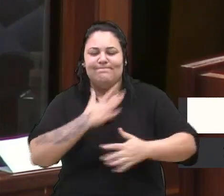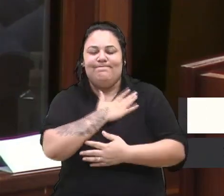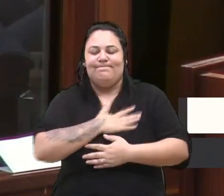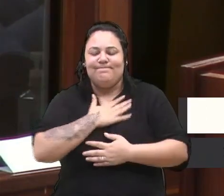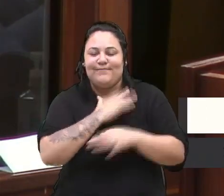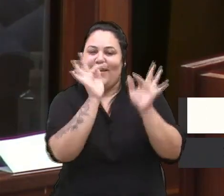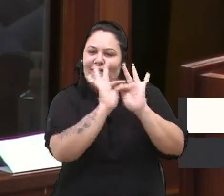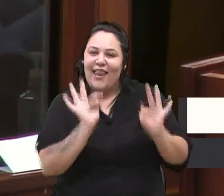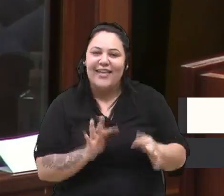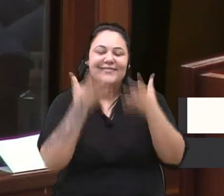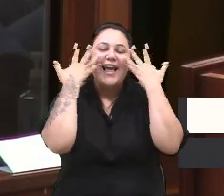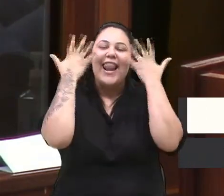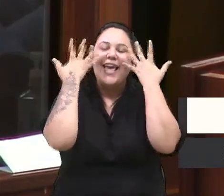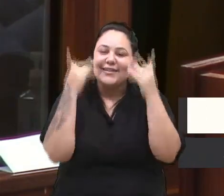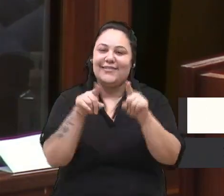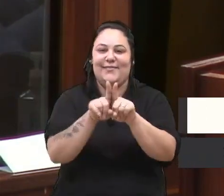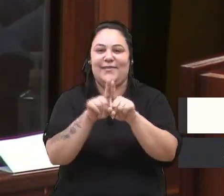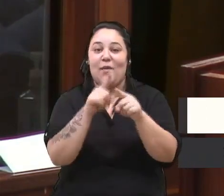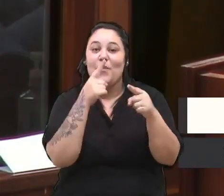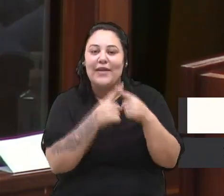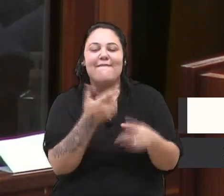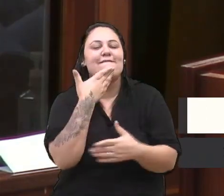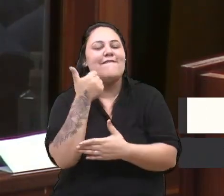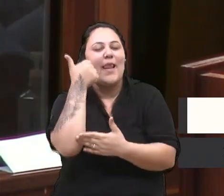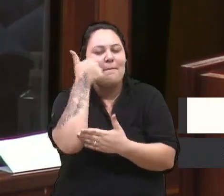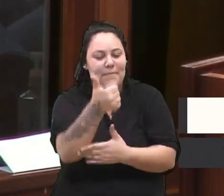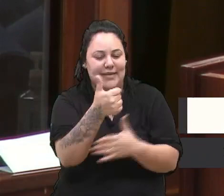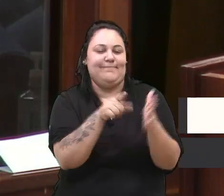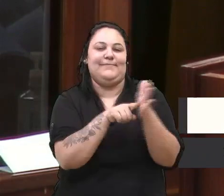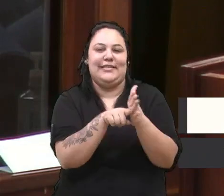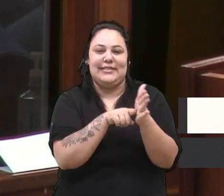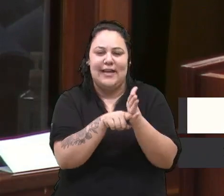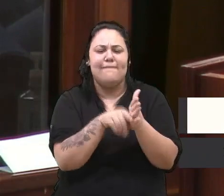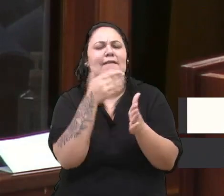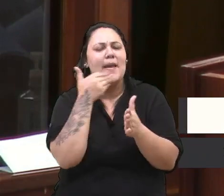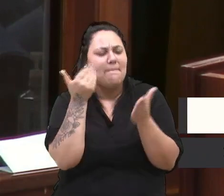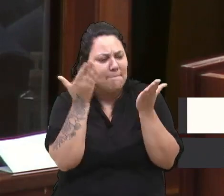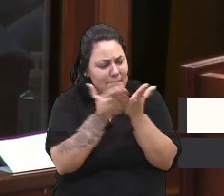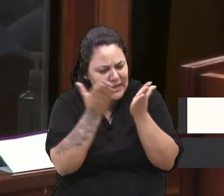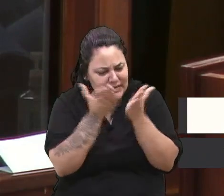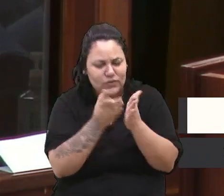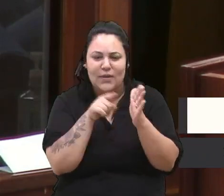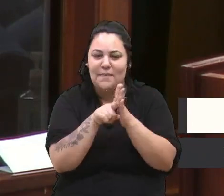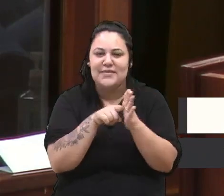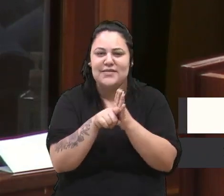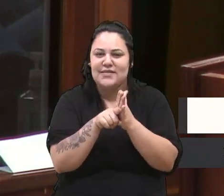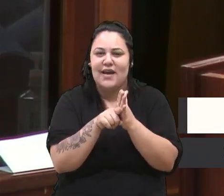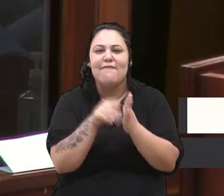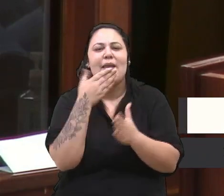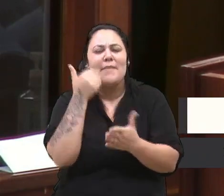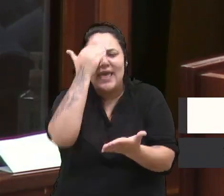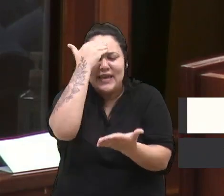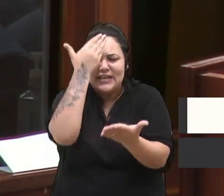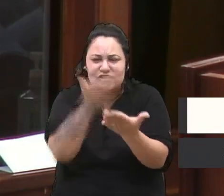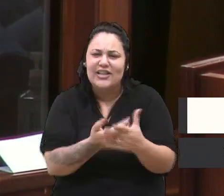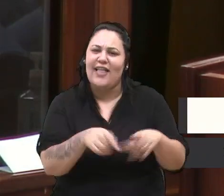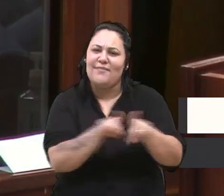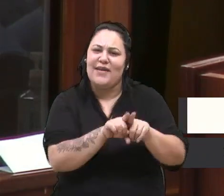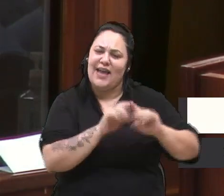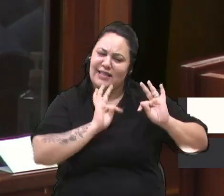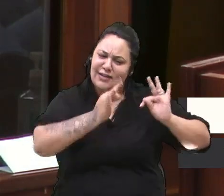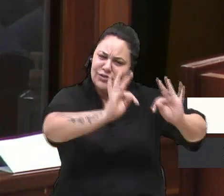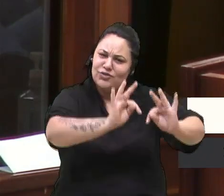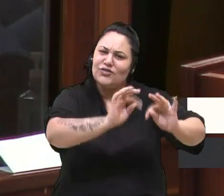contente, alegre, porque vale a pena pesquisar, vale a pena correr atrás, vale a pena acreditar que a tecnologia